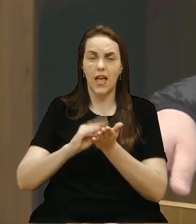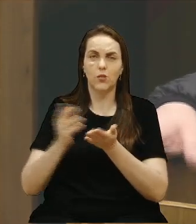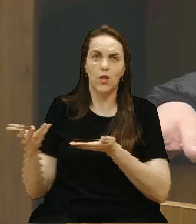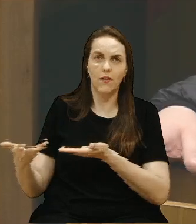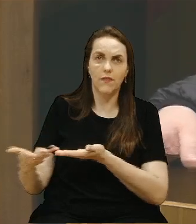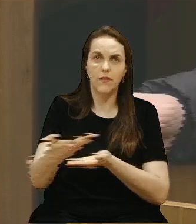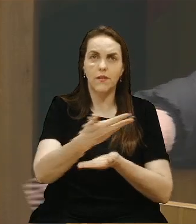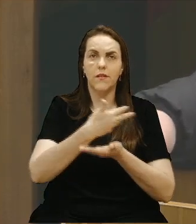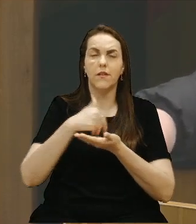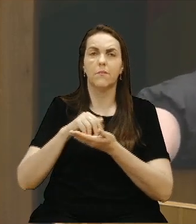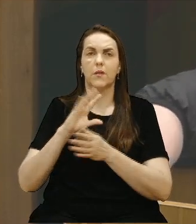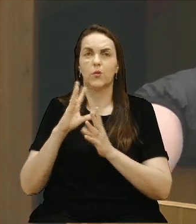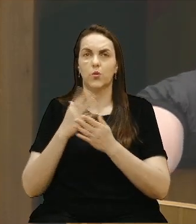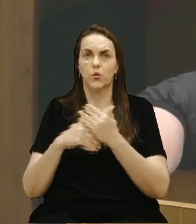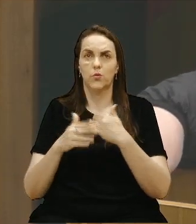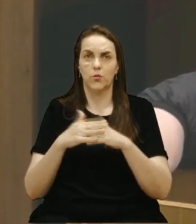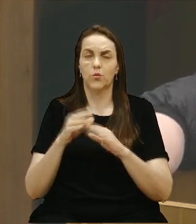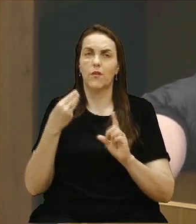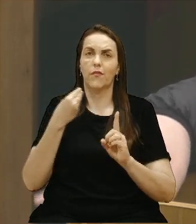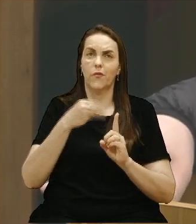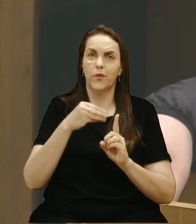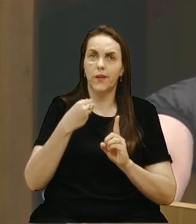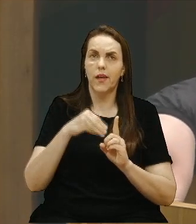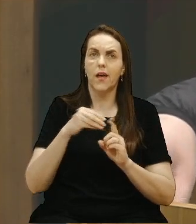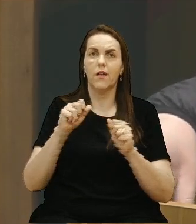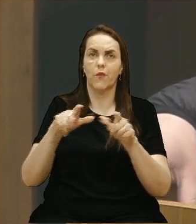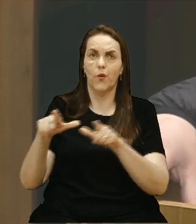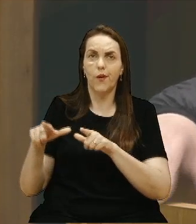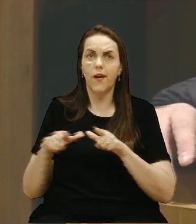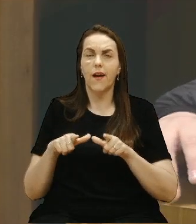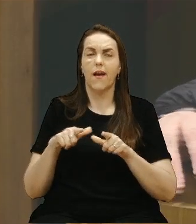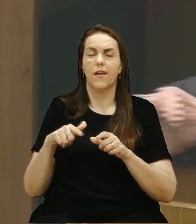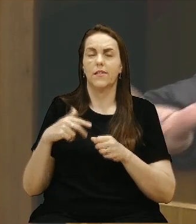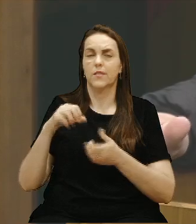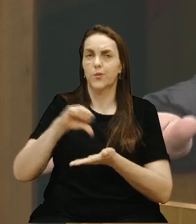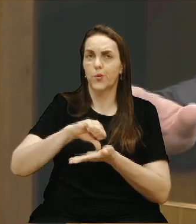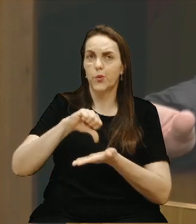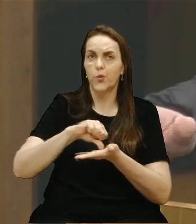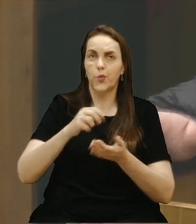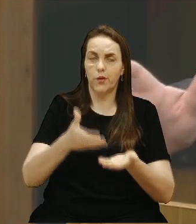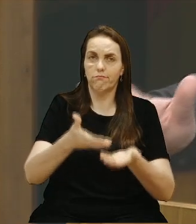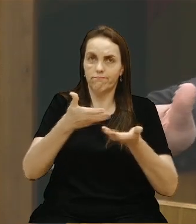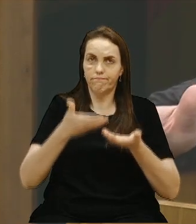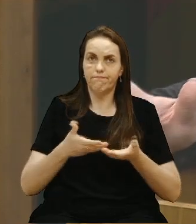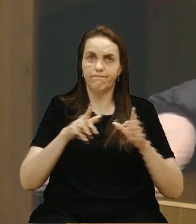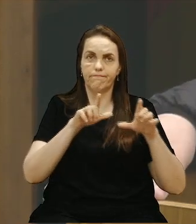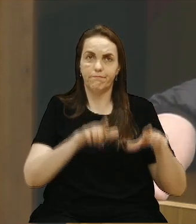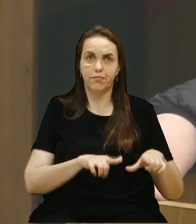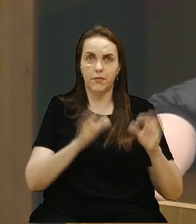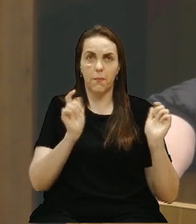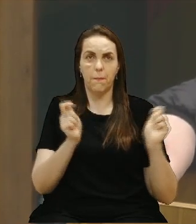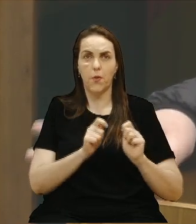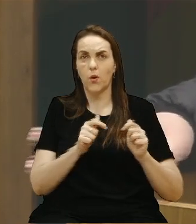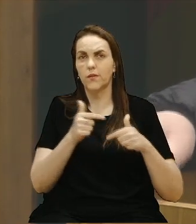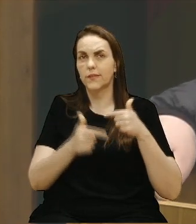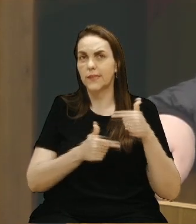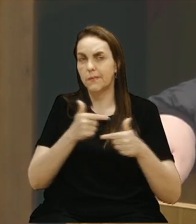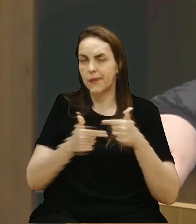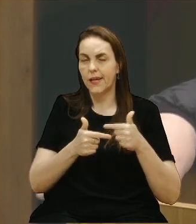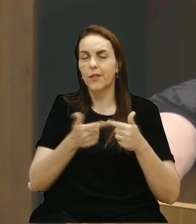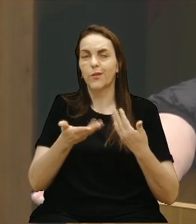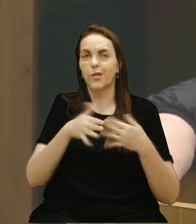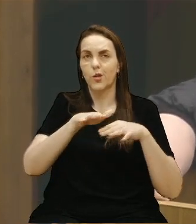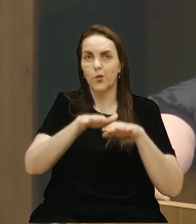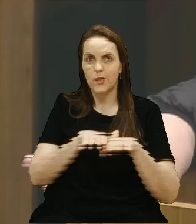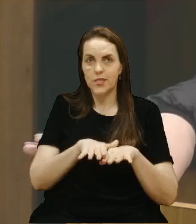levantamento, essa apuração de dados de vulnerabilidade, dos locais onde o núcleo vai ser melhor recebido, onde pode ser mais efetivo esse trabalho de inclusão